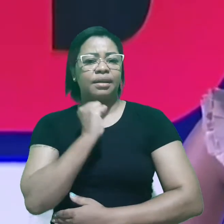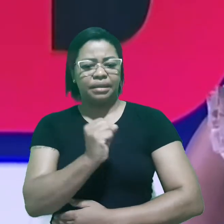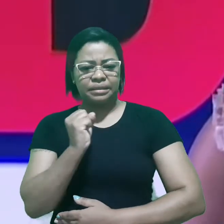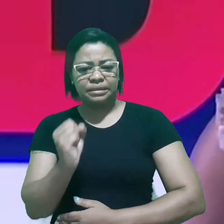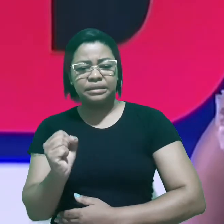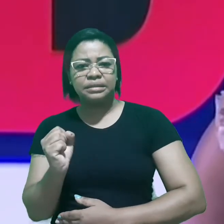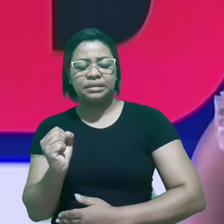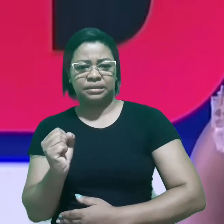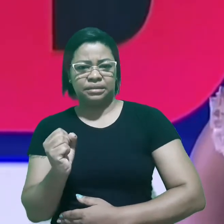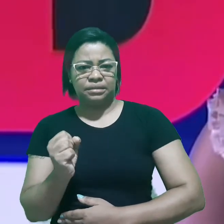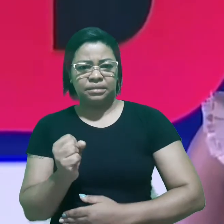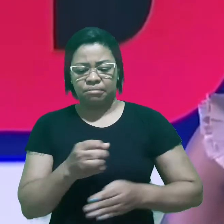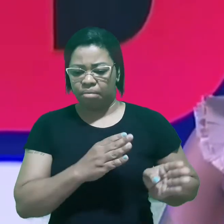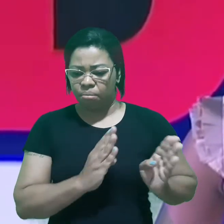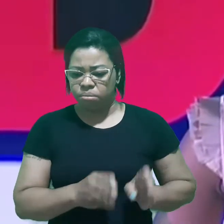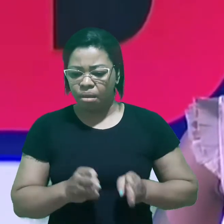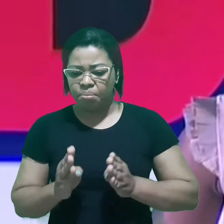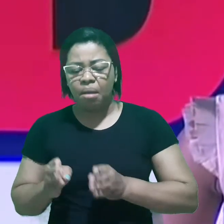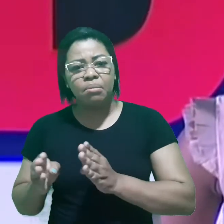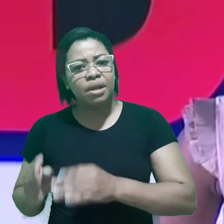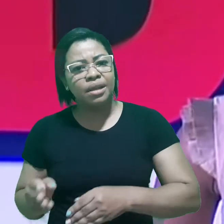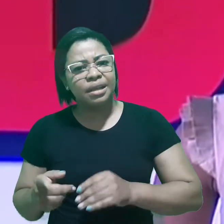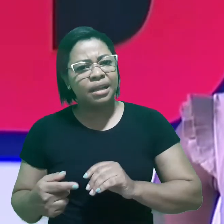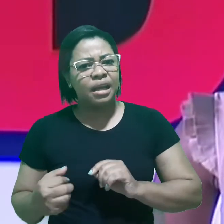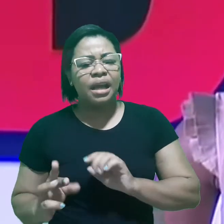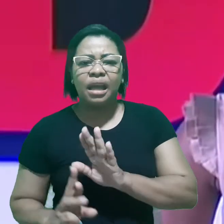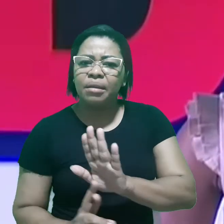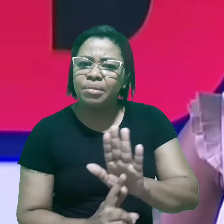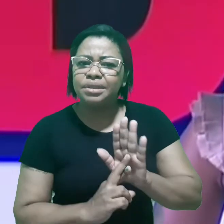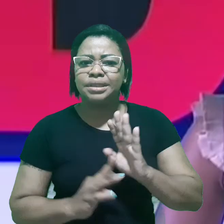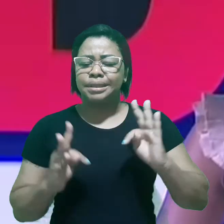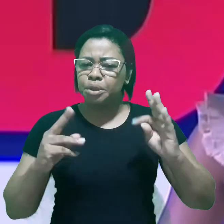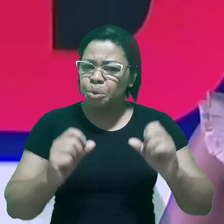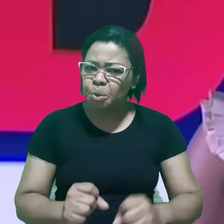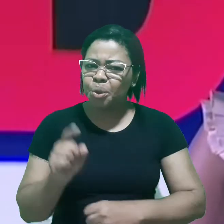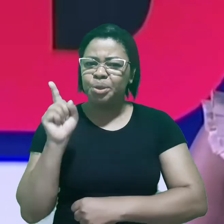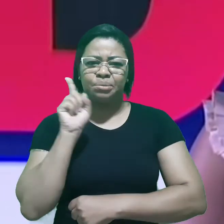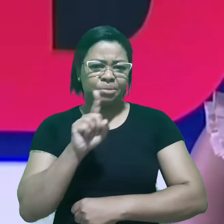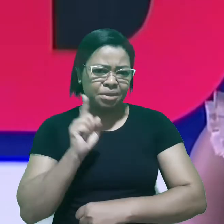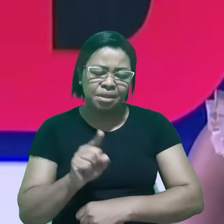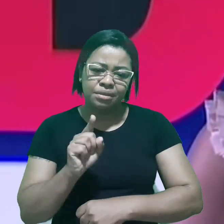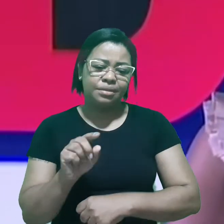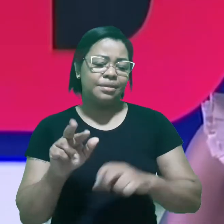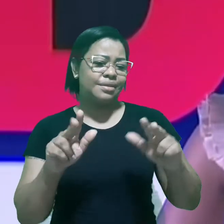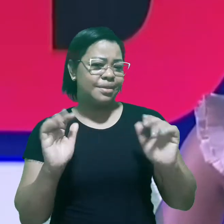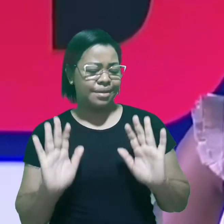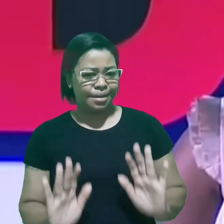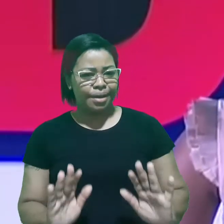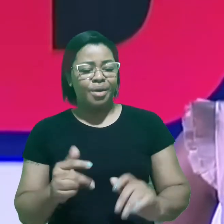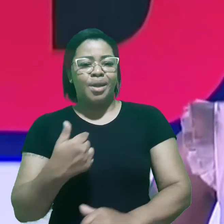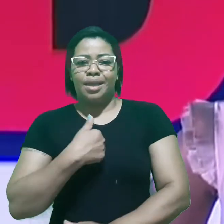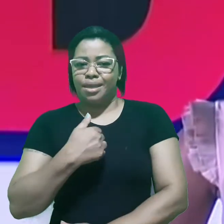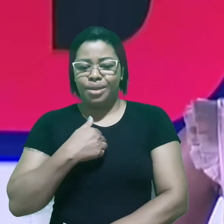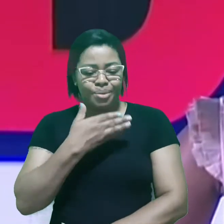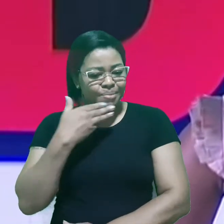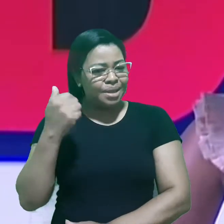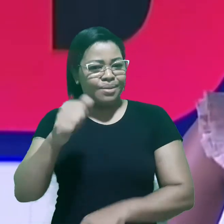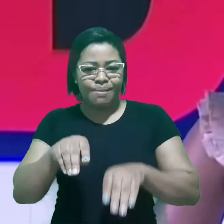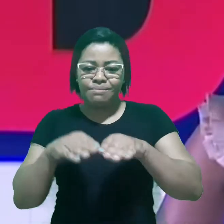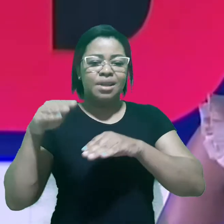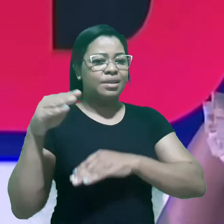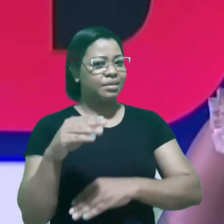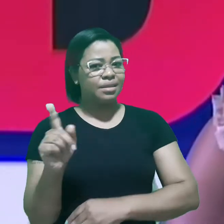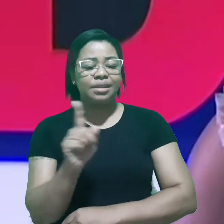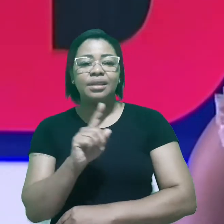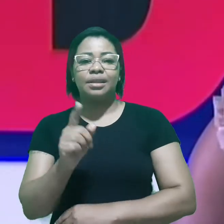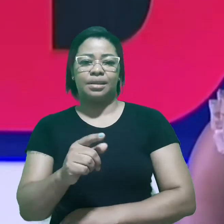não é porque eu sou uma pessoa melhor do que aquele estudante, mas devido ao poder cultural e econômico da América, eu tinha muitas histórias sobre a América. Eu